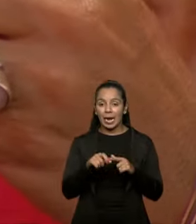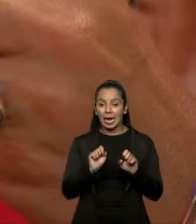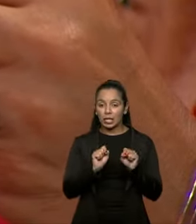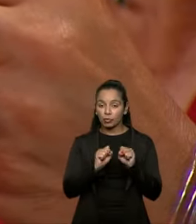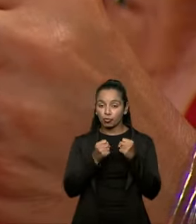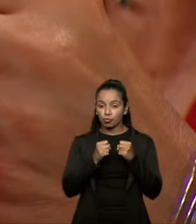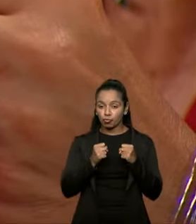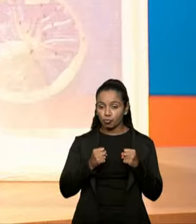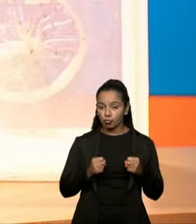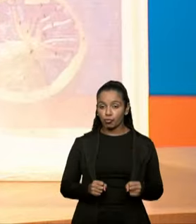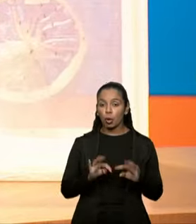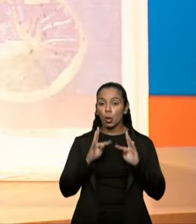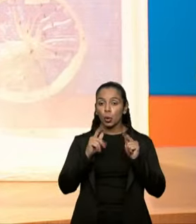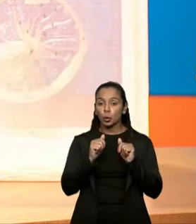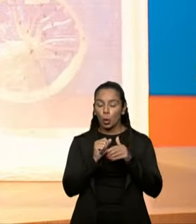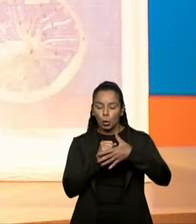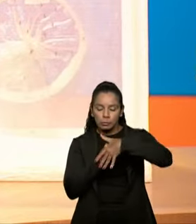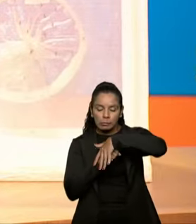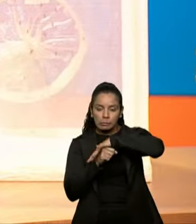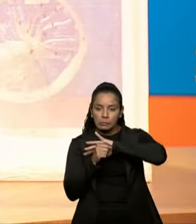da larva e tem